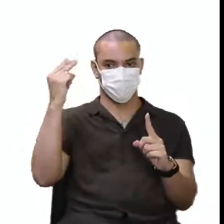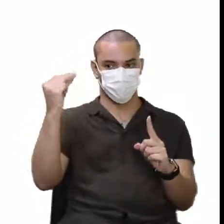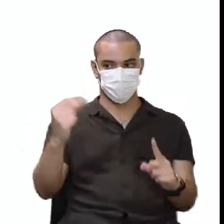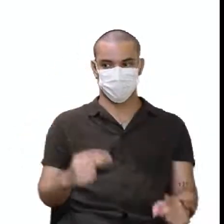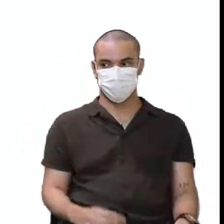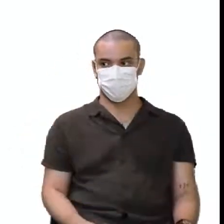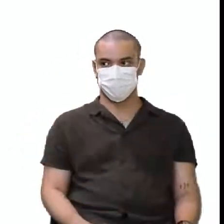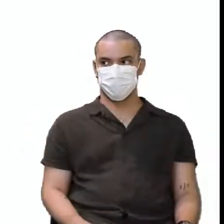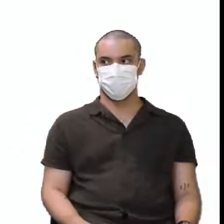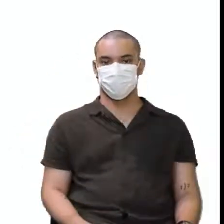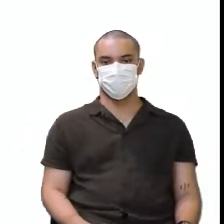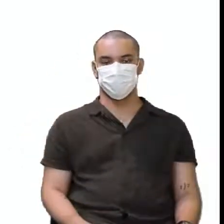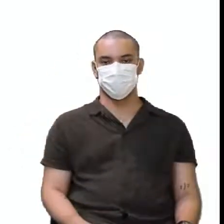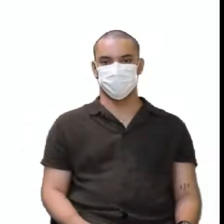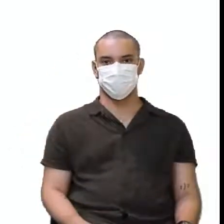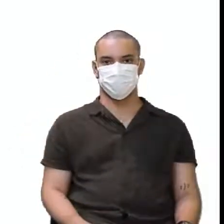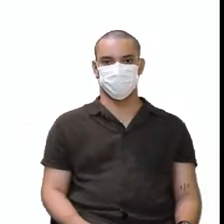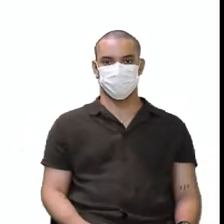um golinho aqui.